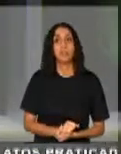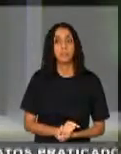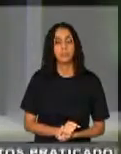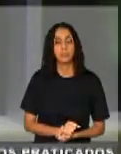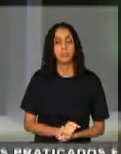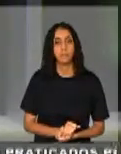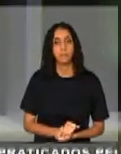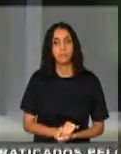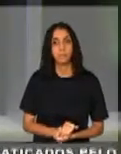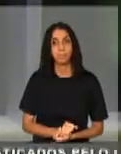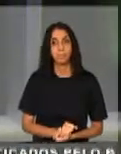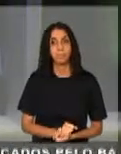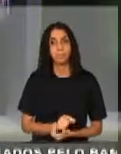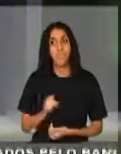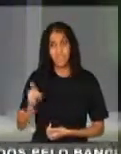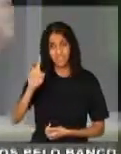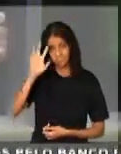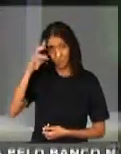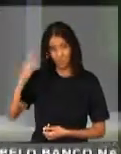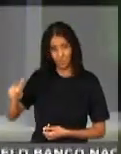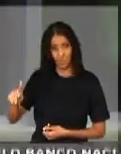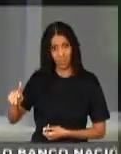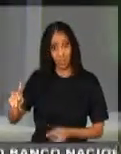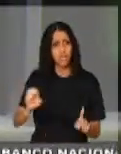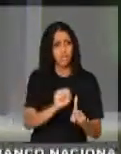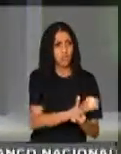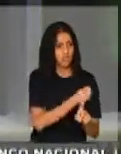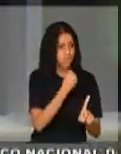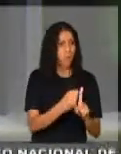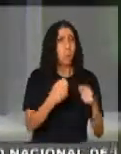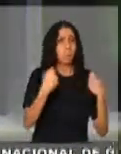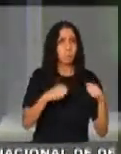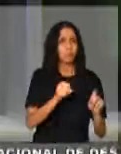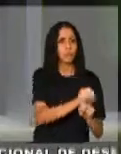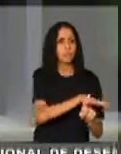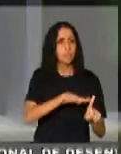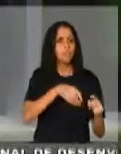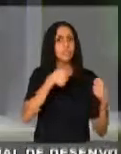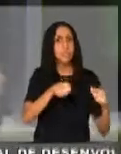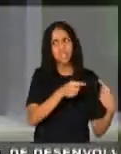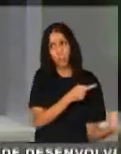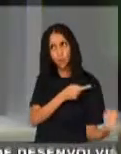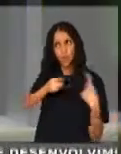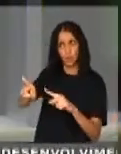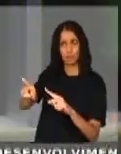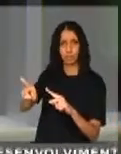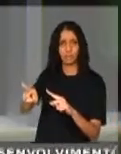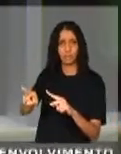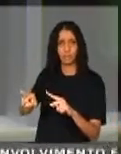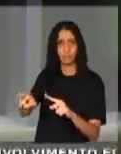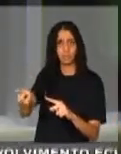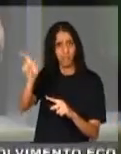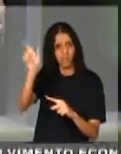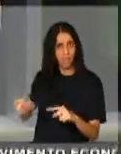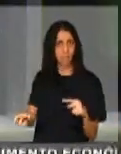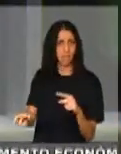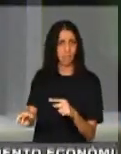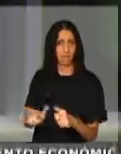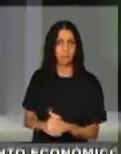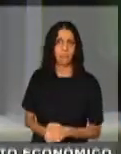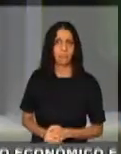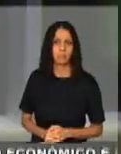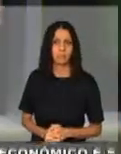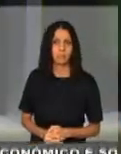efetivamente merece essa atitude, o repúdio social e político de toda a sociedade brasileira, e eu